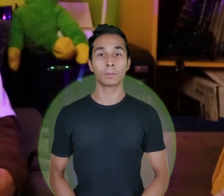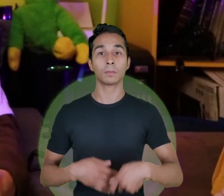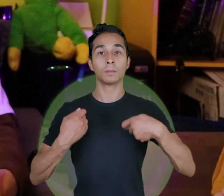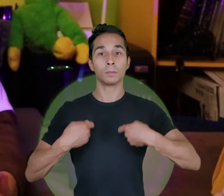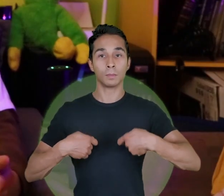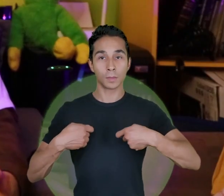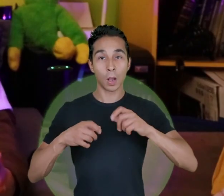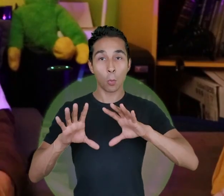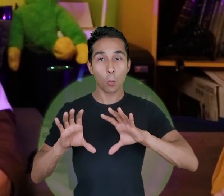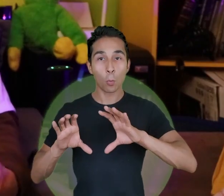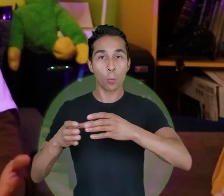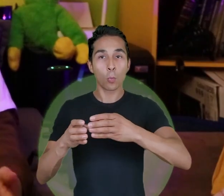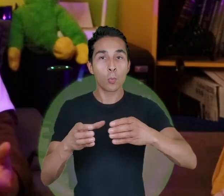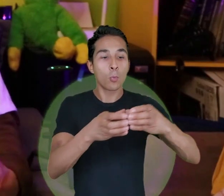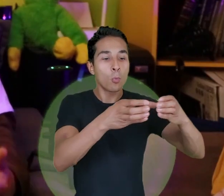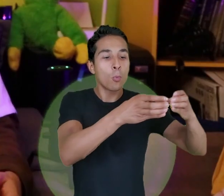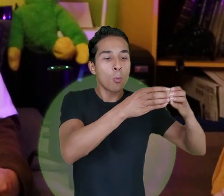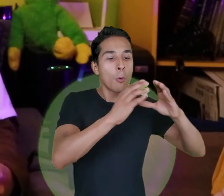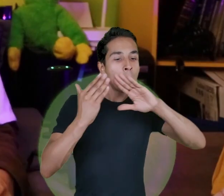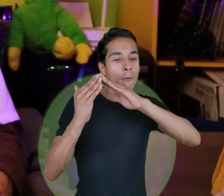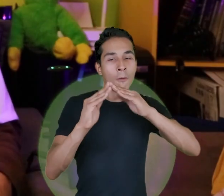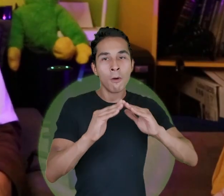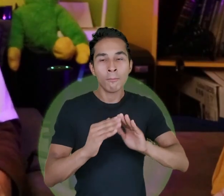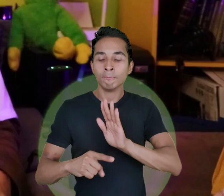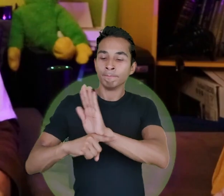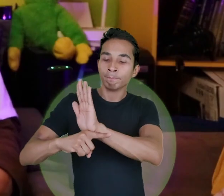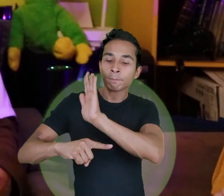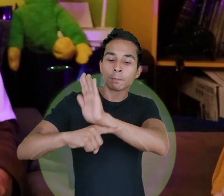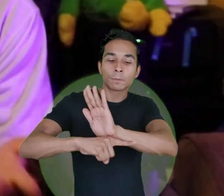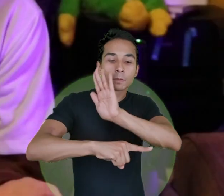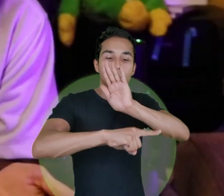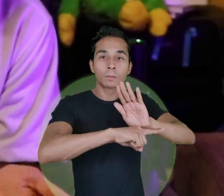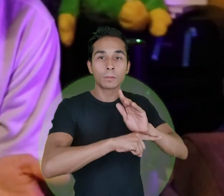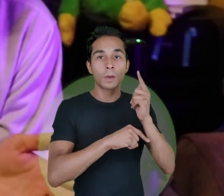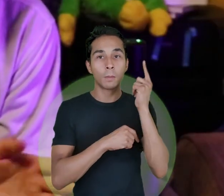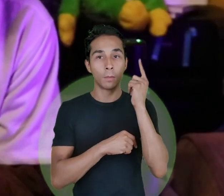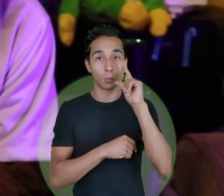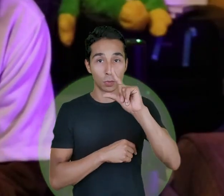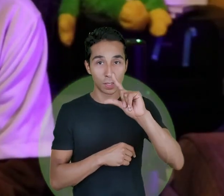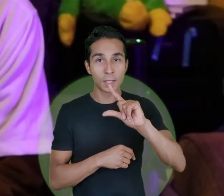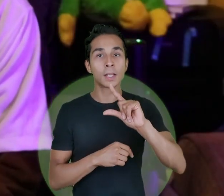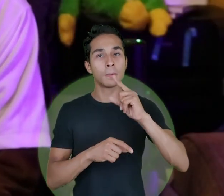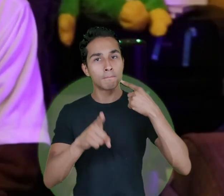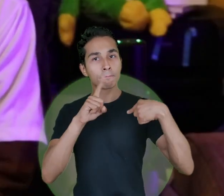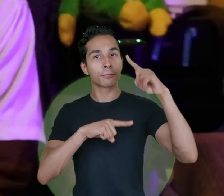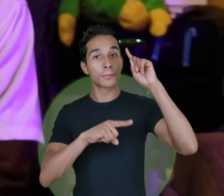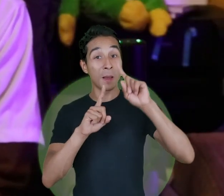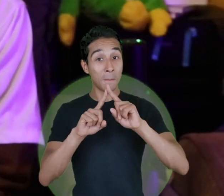ou grupos periféricos, artistas periféricos consigam aí alcançar lugares melhores, mas na prática a gente não